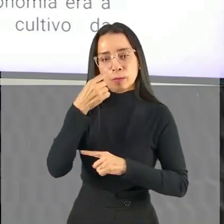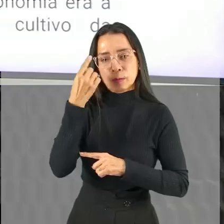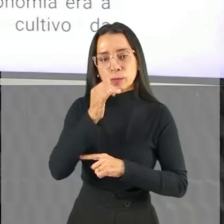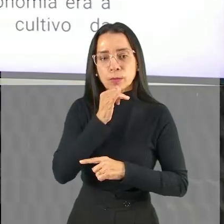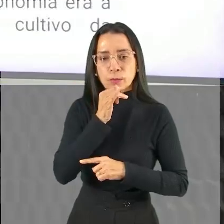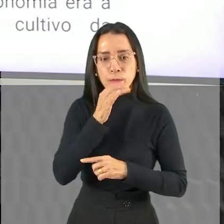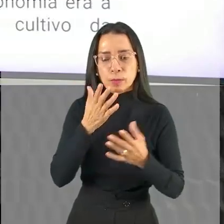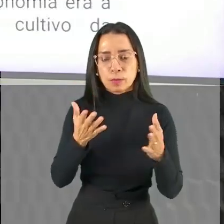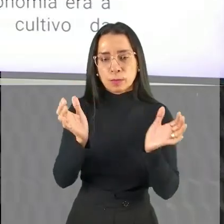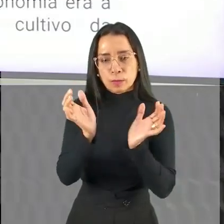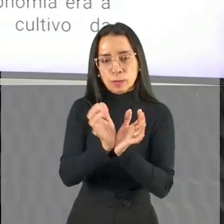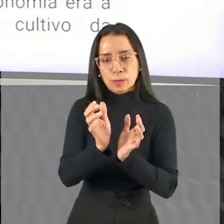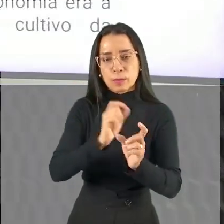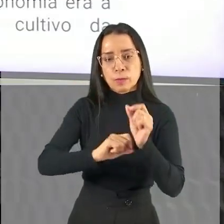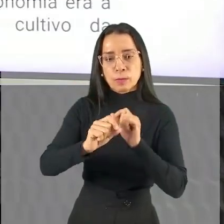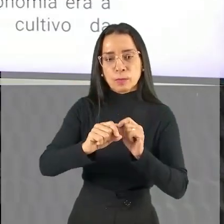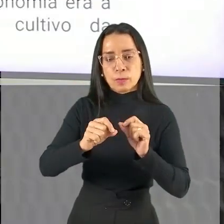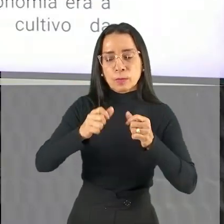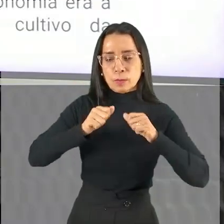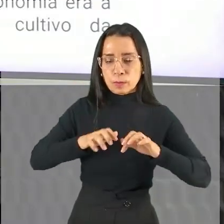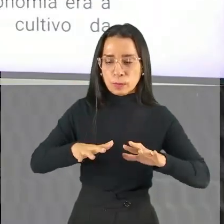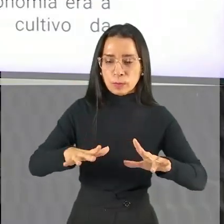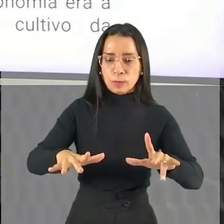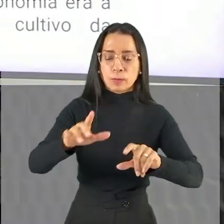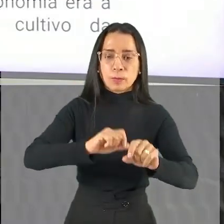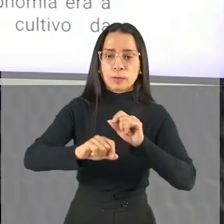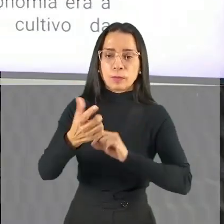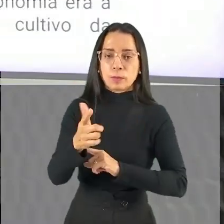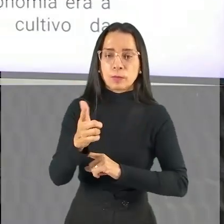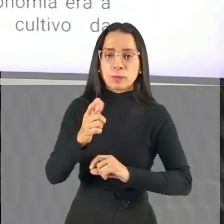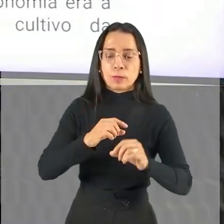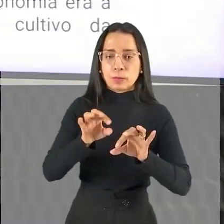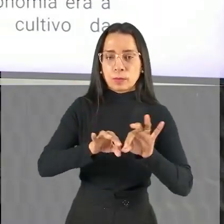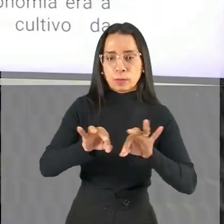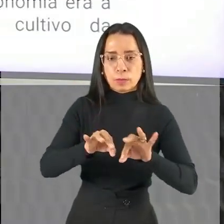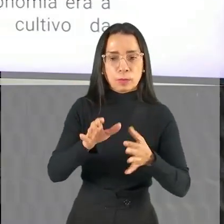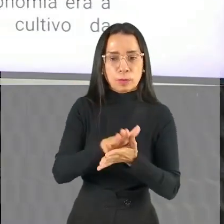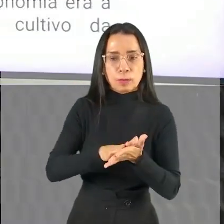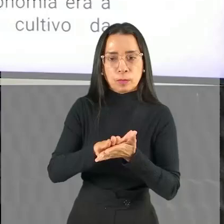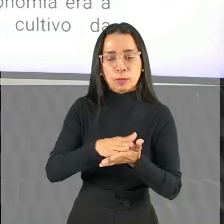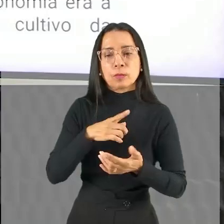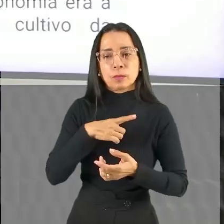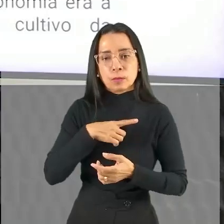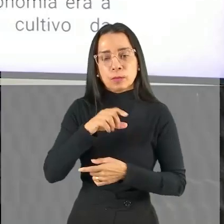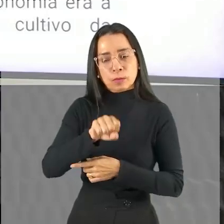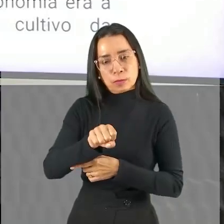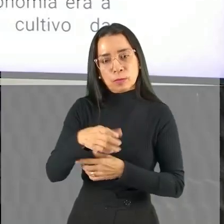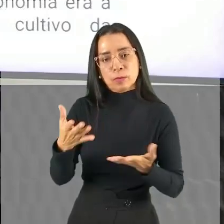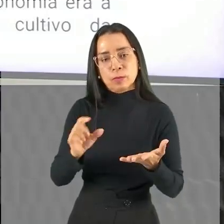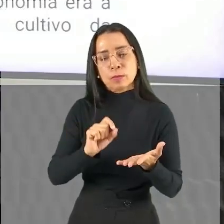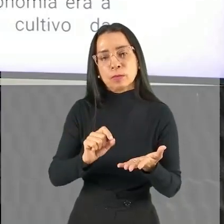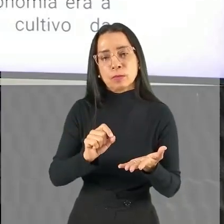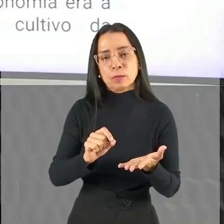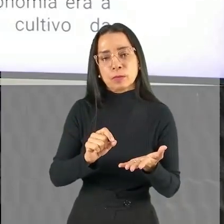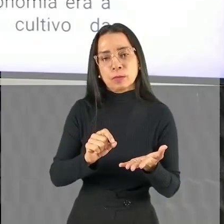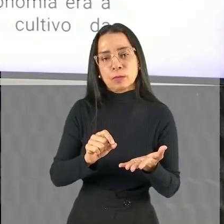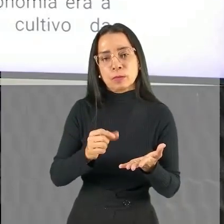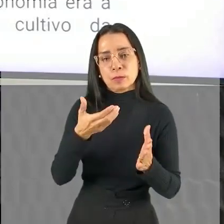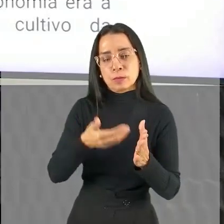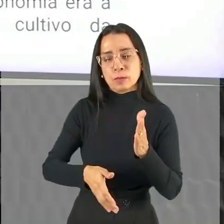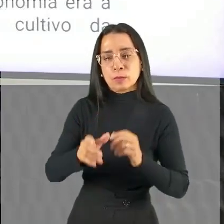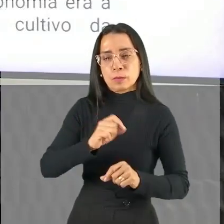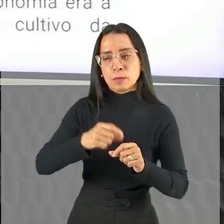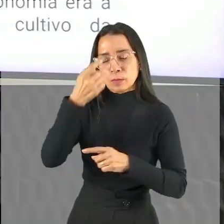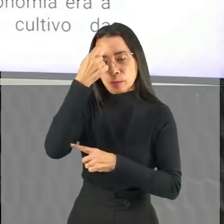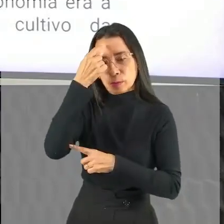exemplo, grupos que estavam aí espalhados, né, que não tinham nenhuma organização. Não, eles tinham sim organização. Por isso cai por terra